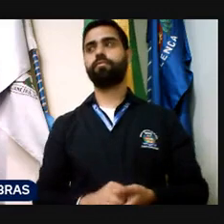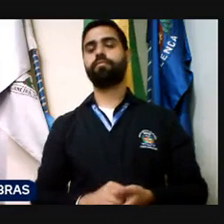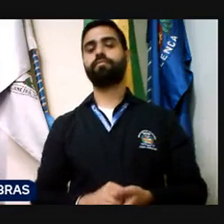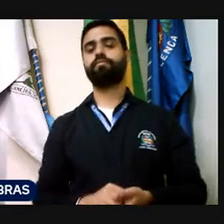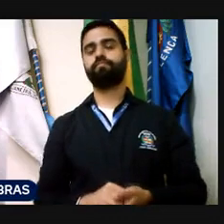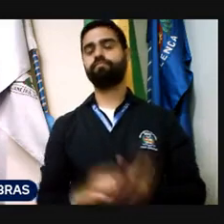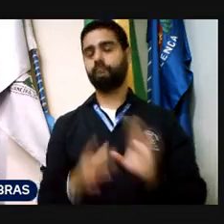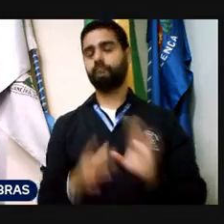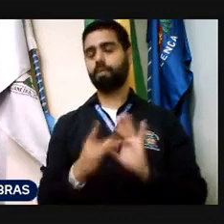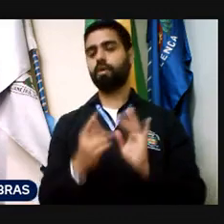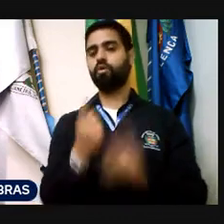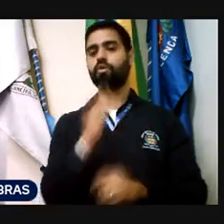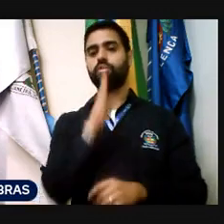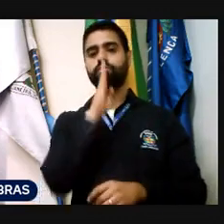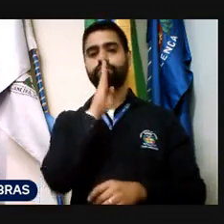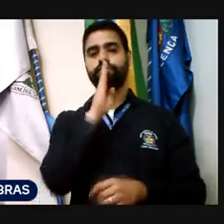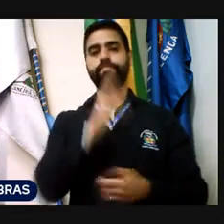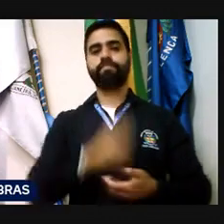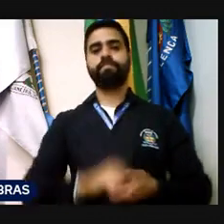Concedido.